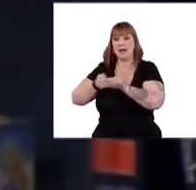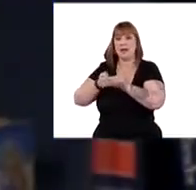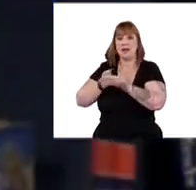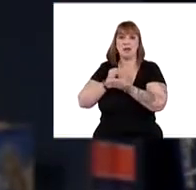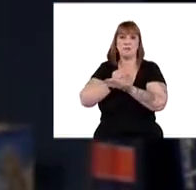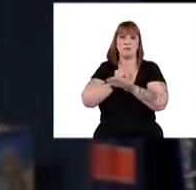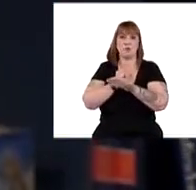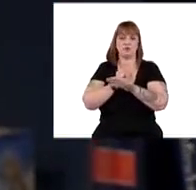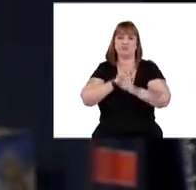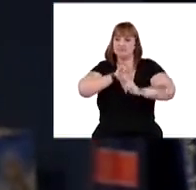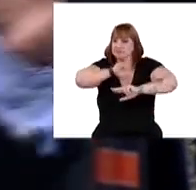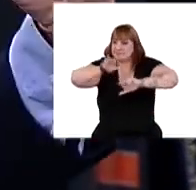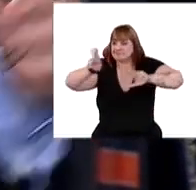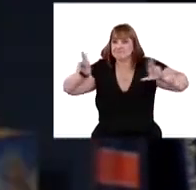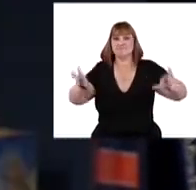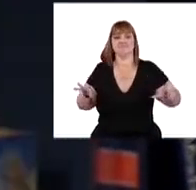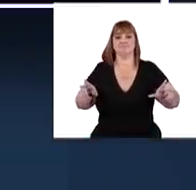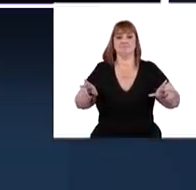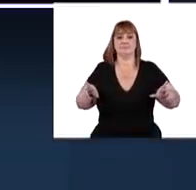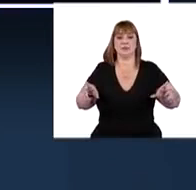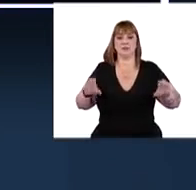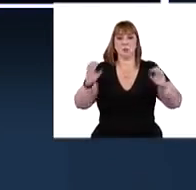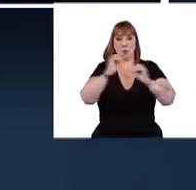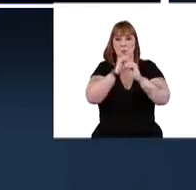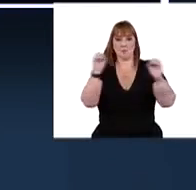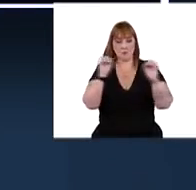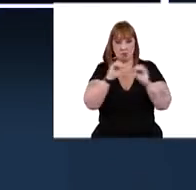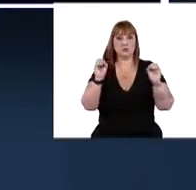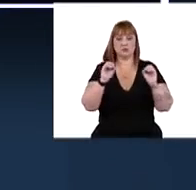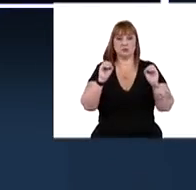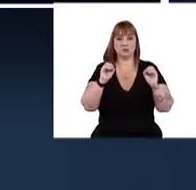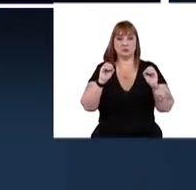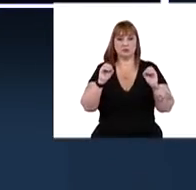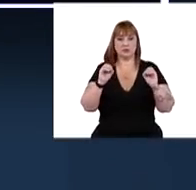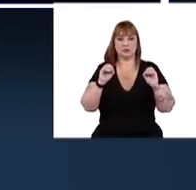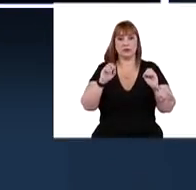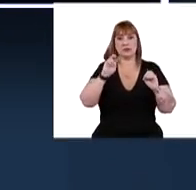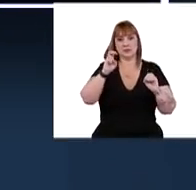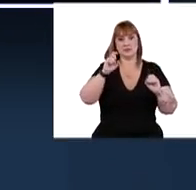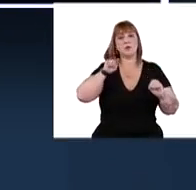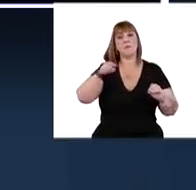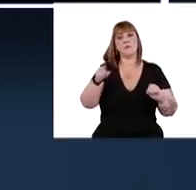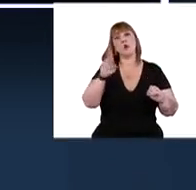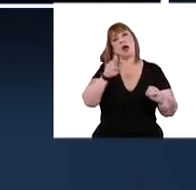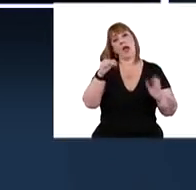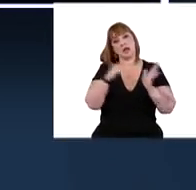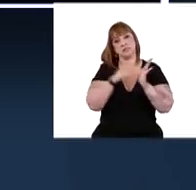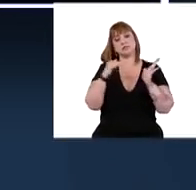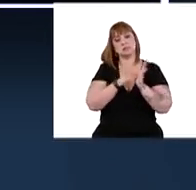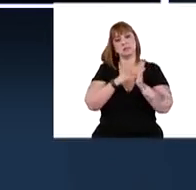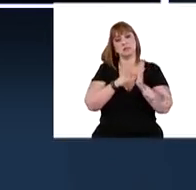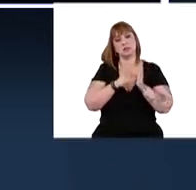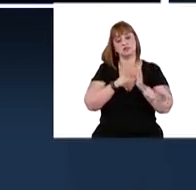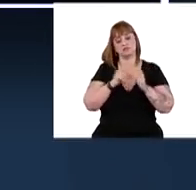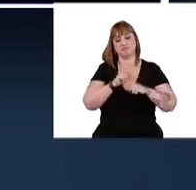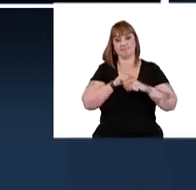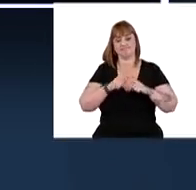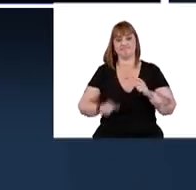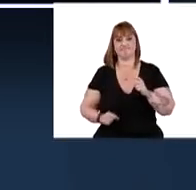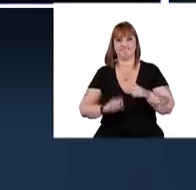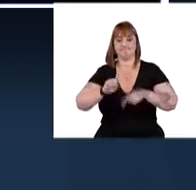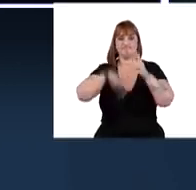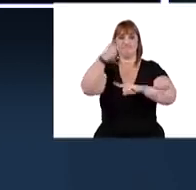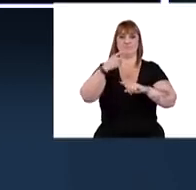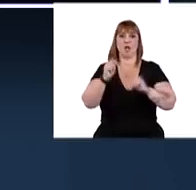E são diversos tributos. Uma isenção, então, para uma faixa até R$5.000. Para uma faixa de R$5.000. Isso já ativa a economia. É claro que isso tem que